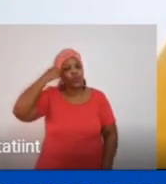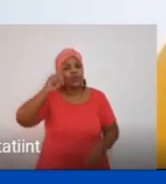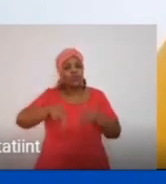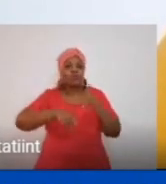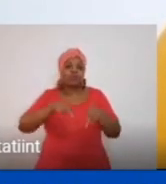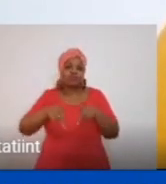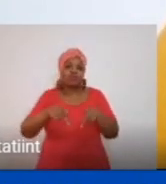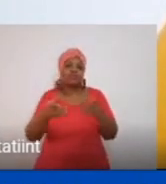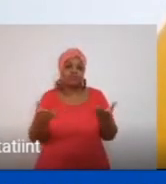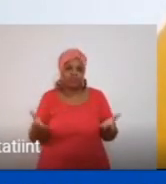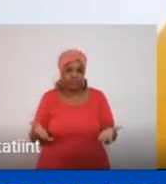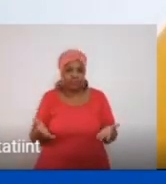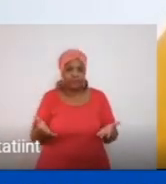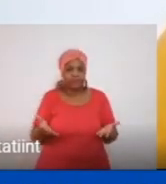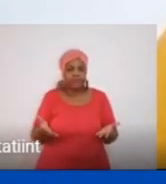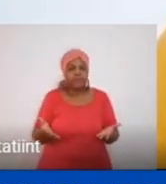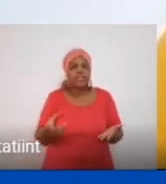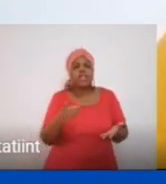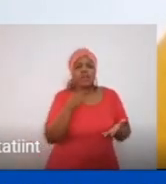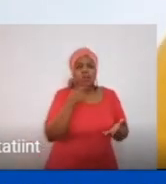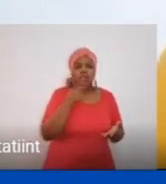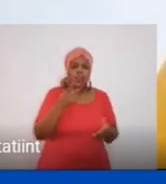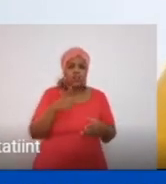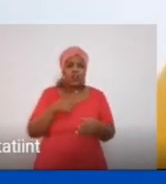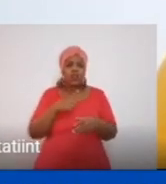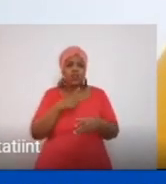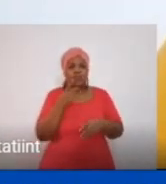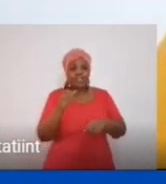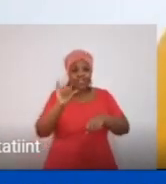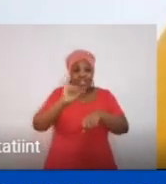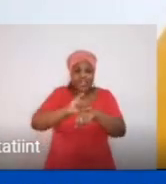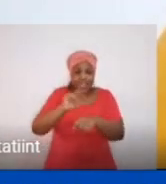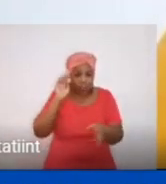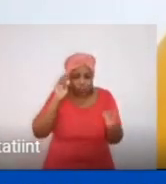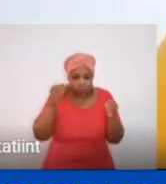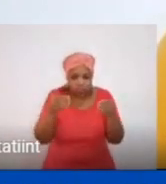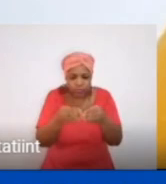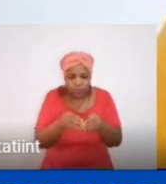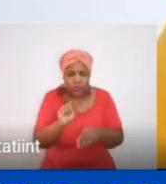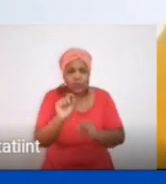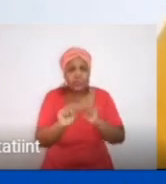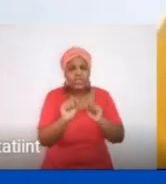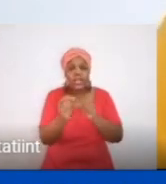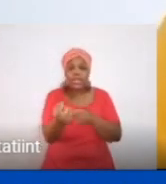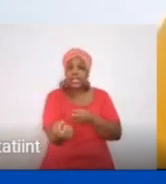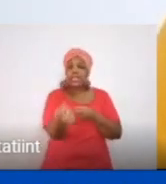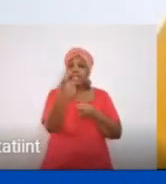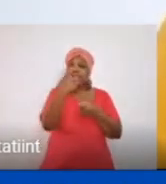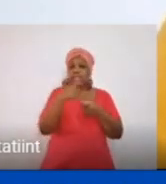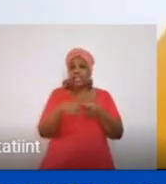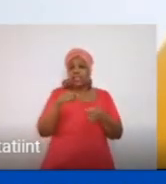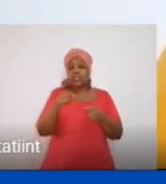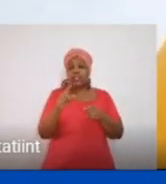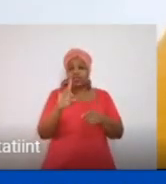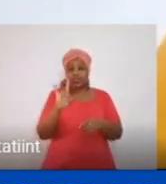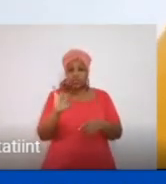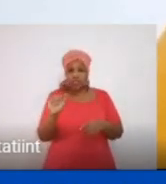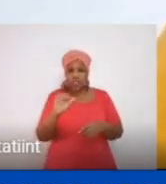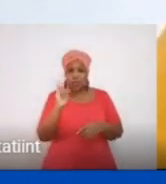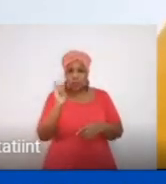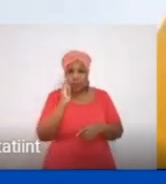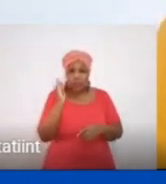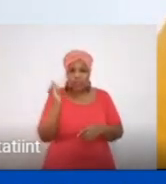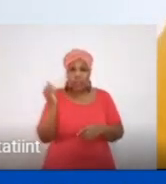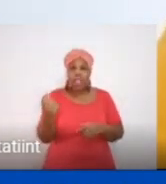que o central é trazer esses marcos,